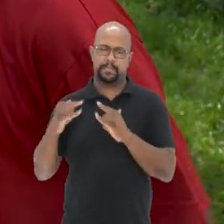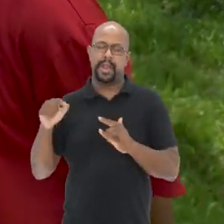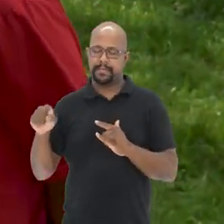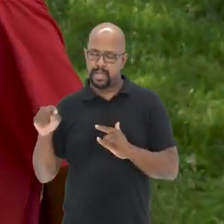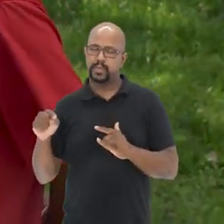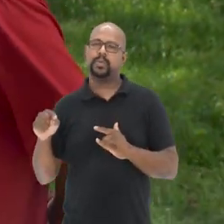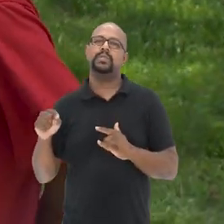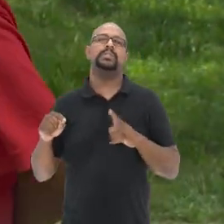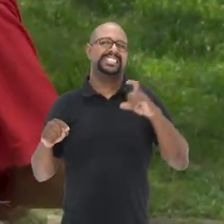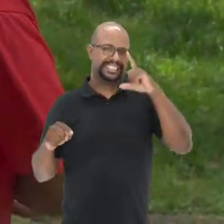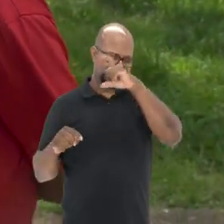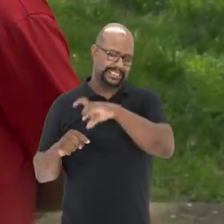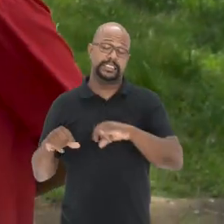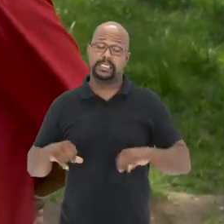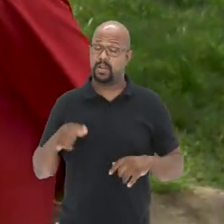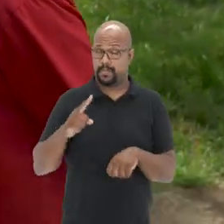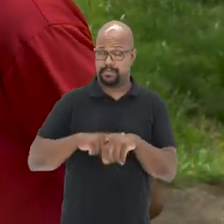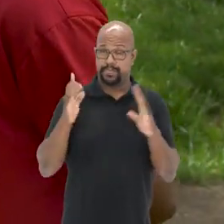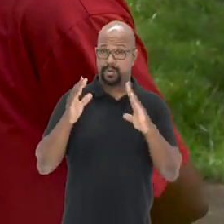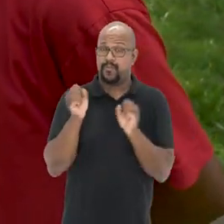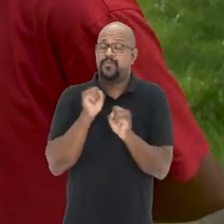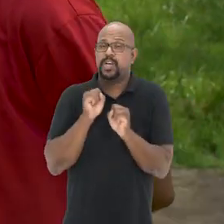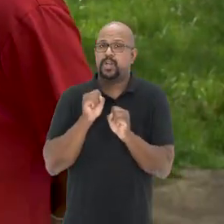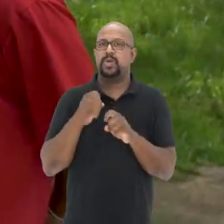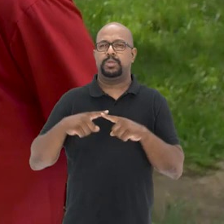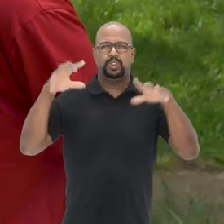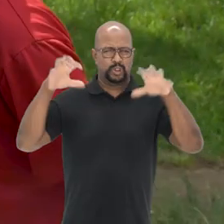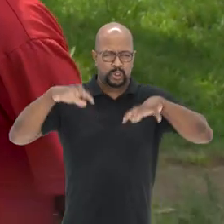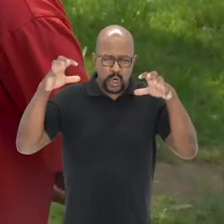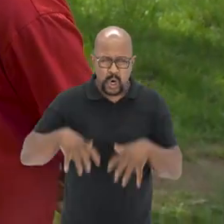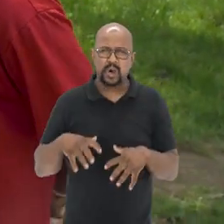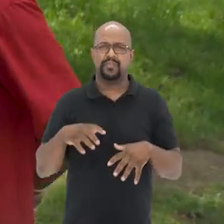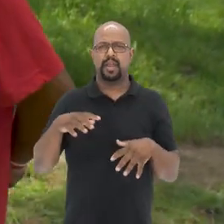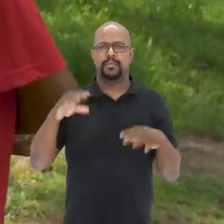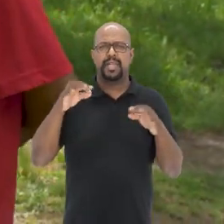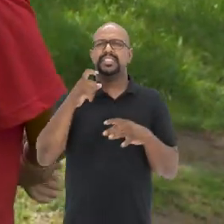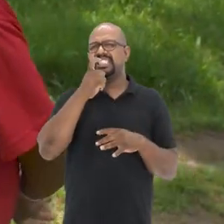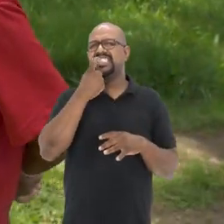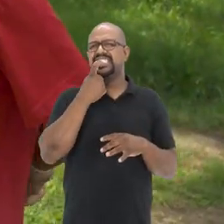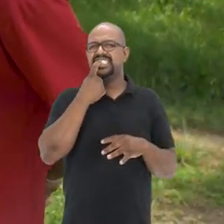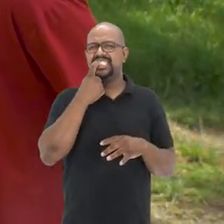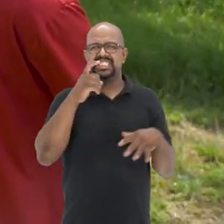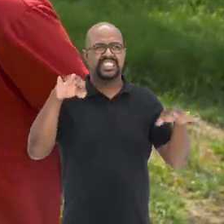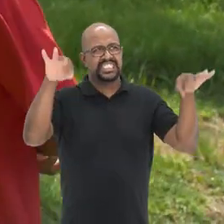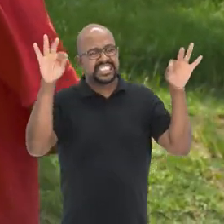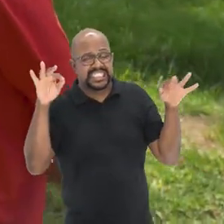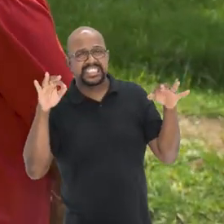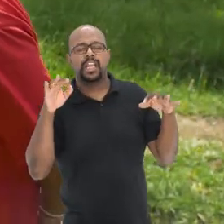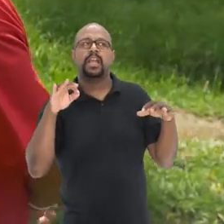acampamento, passaram muita dificuldade no inverno, com tempo de chuva embaixo da lona, então a partir daquilo